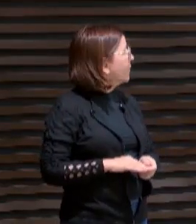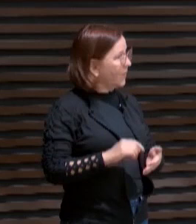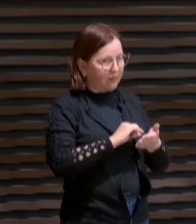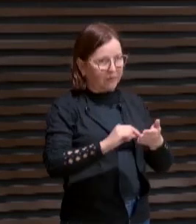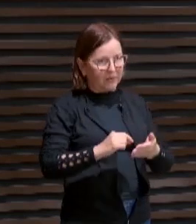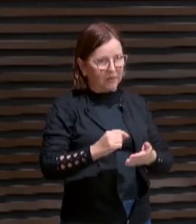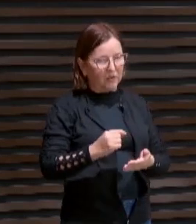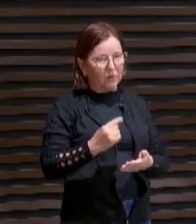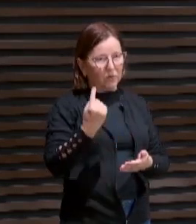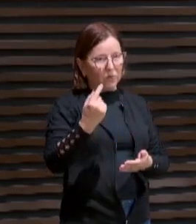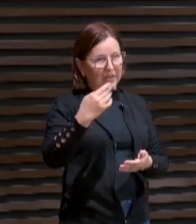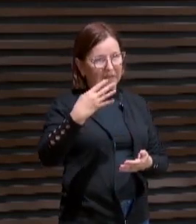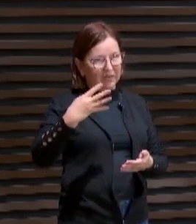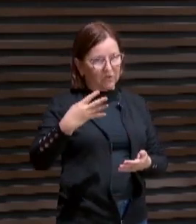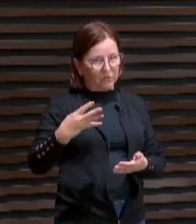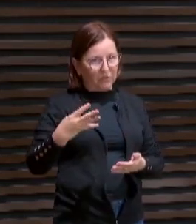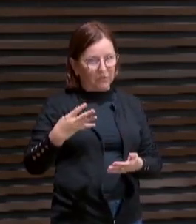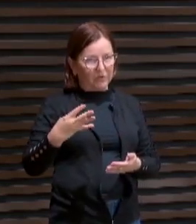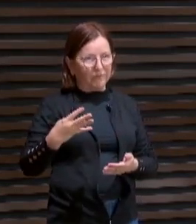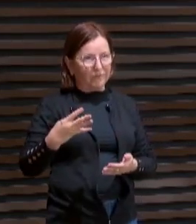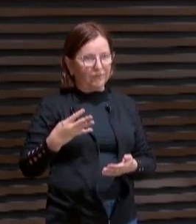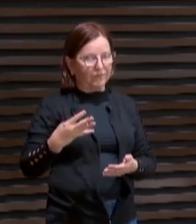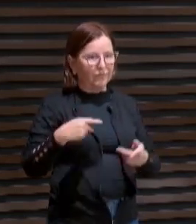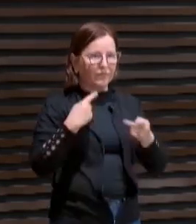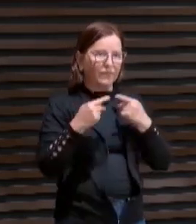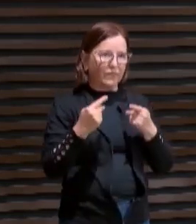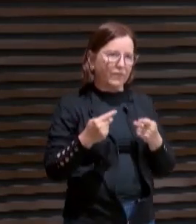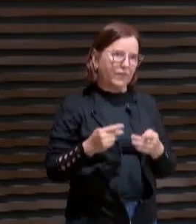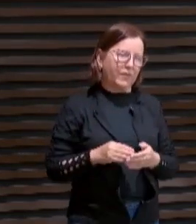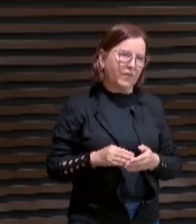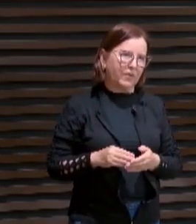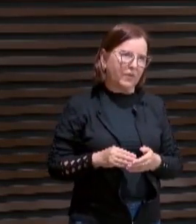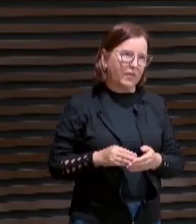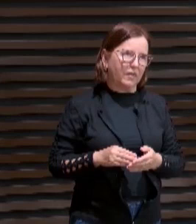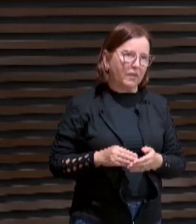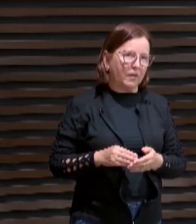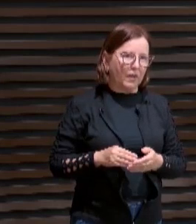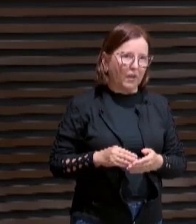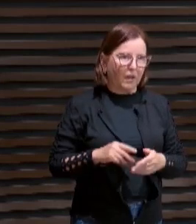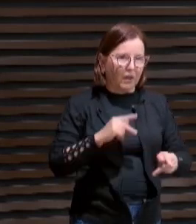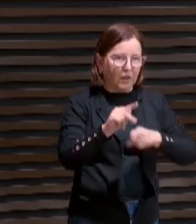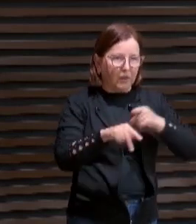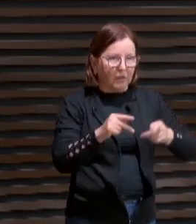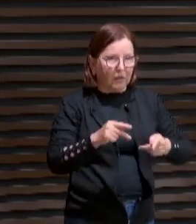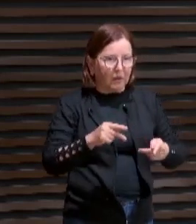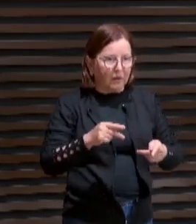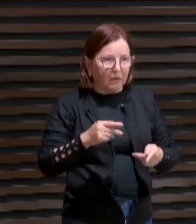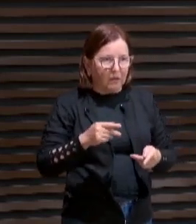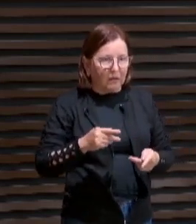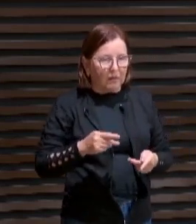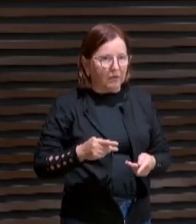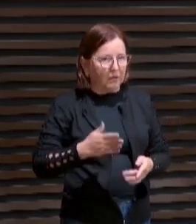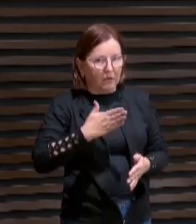14? O versículo 14 disse, como pasmaram muitos à vista,